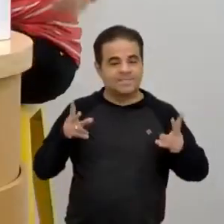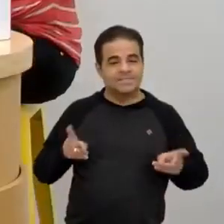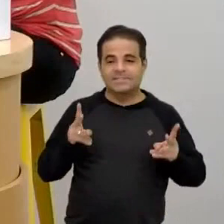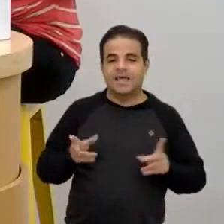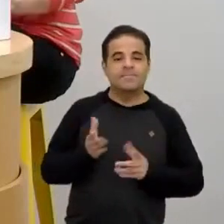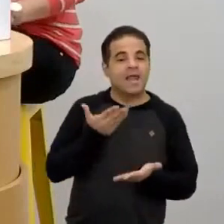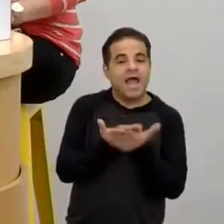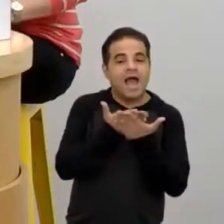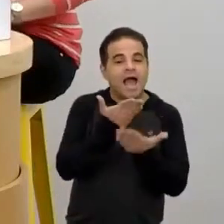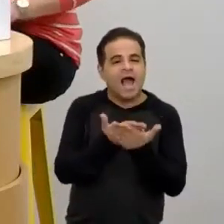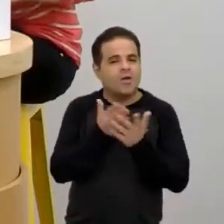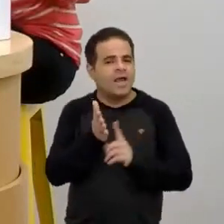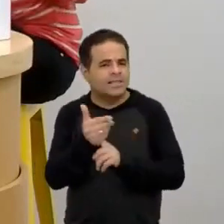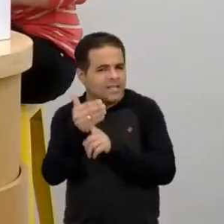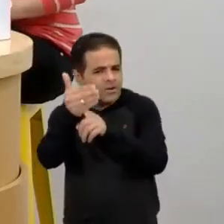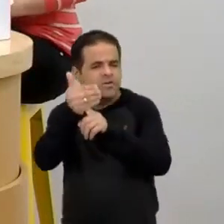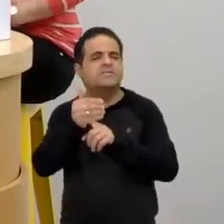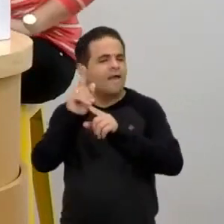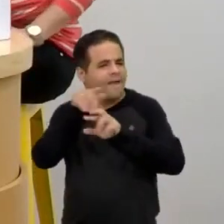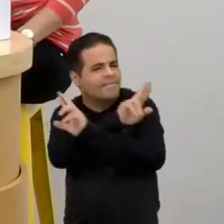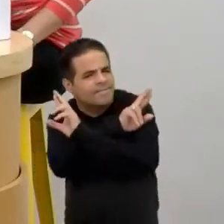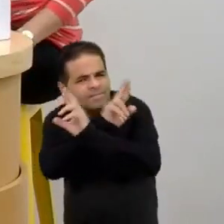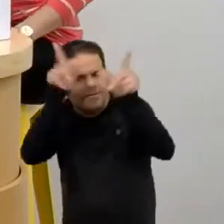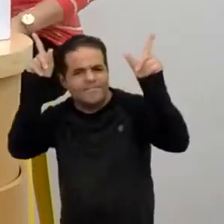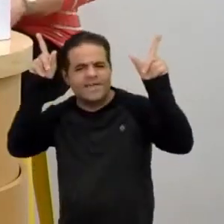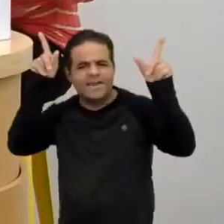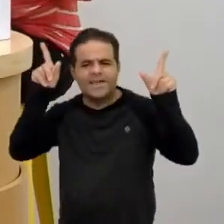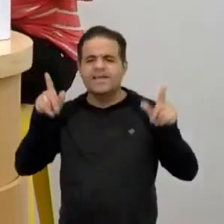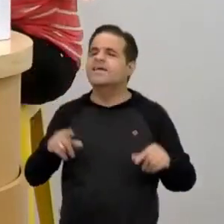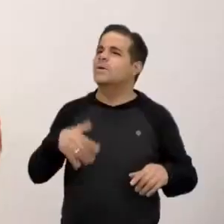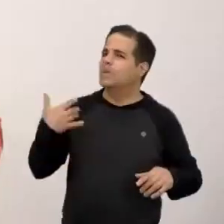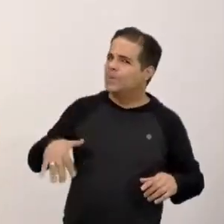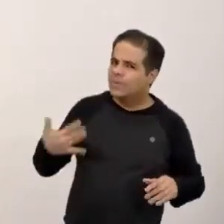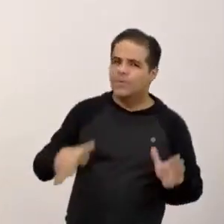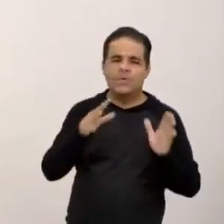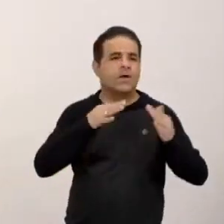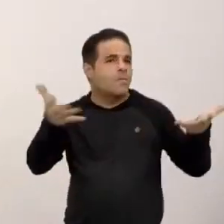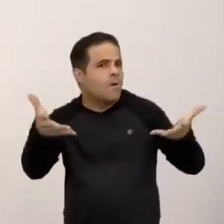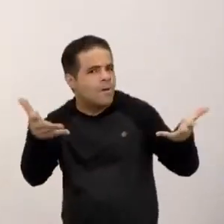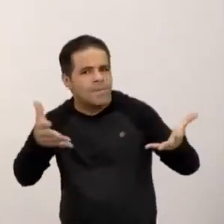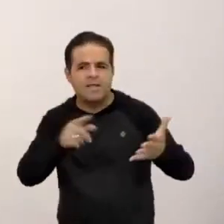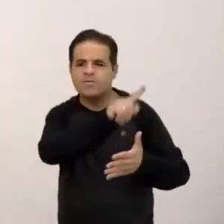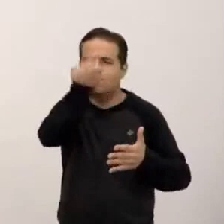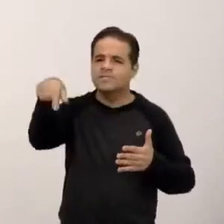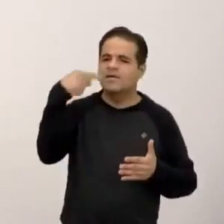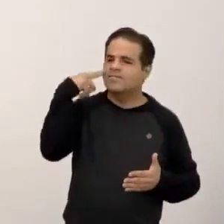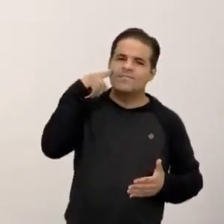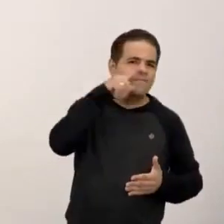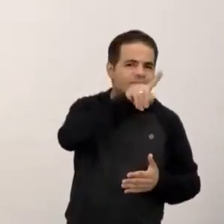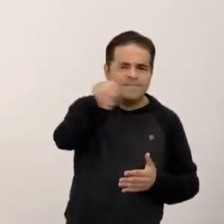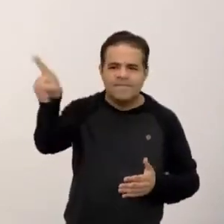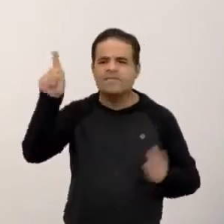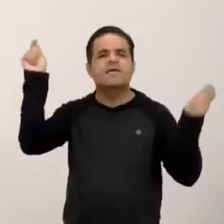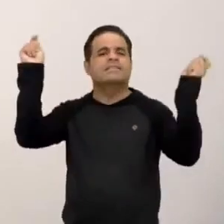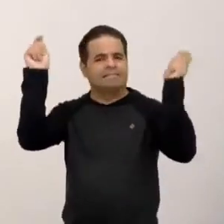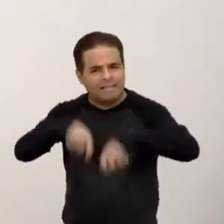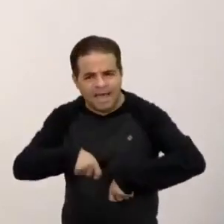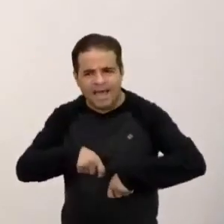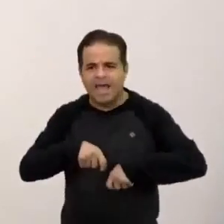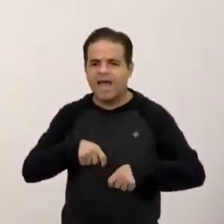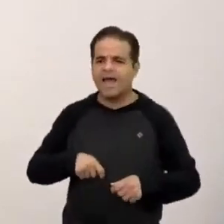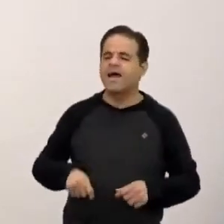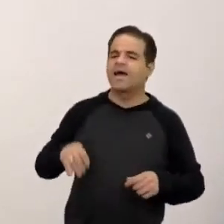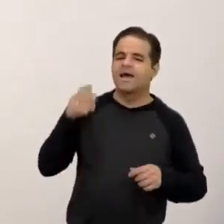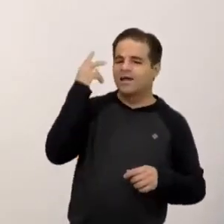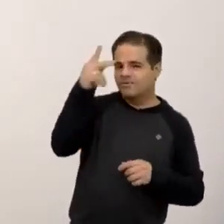de tecnologia, uma aula diferente. Aquele momento onde você vai ver que você pode deixar